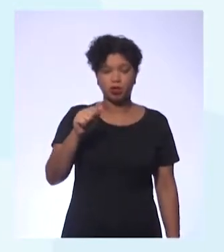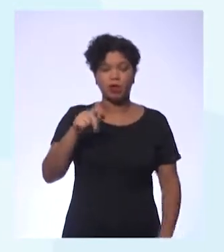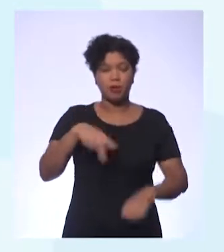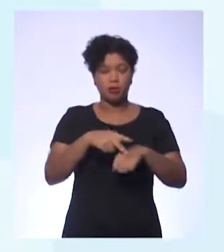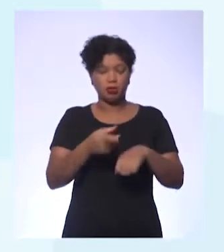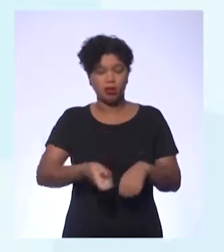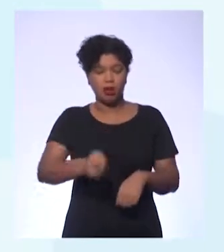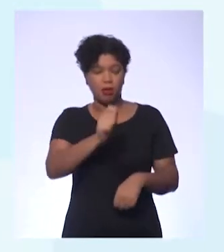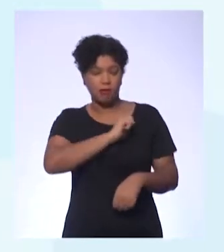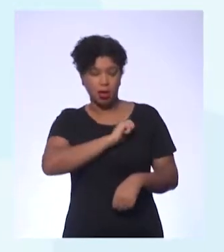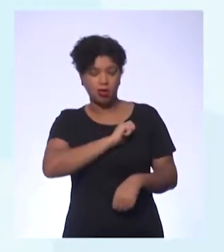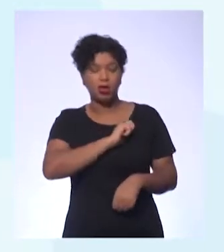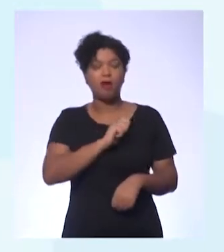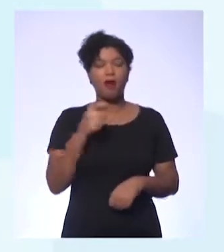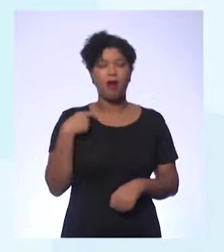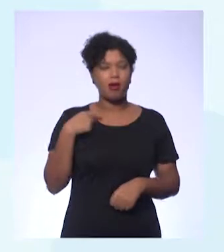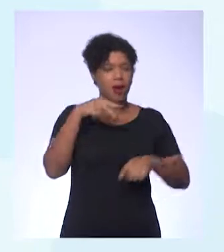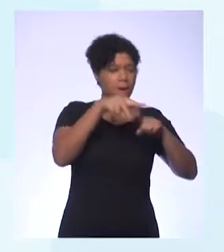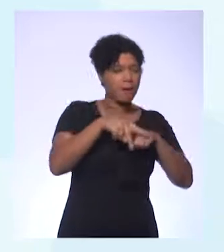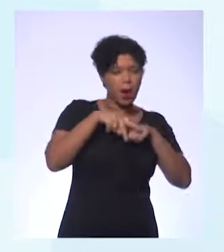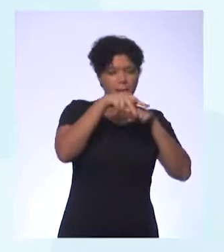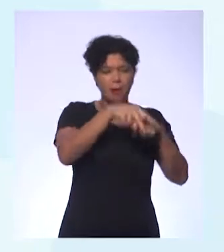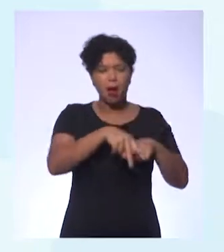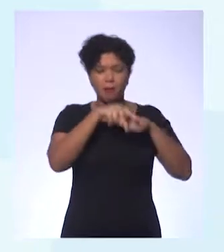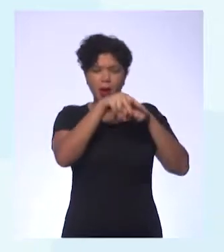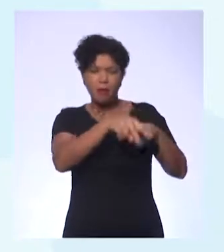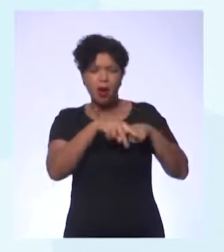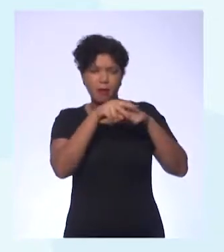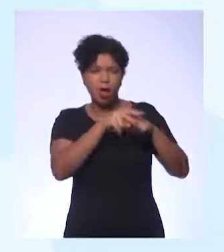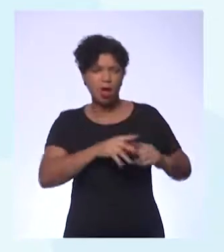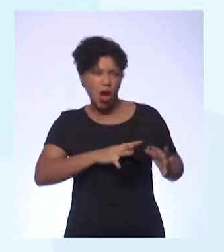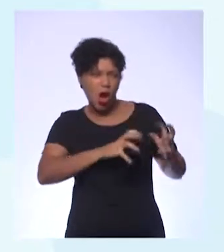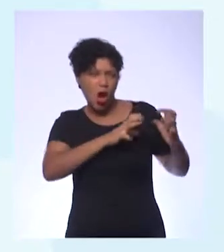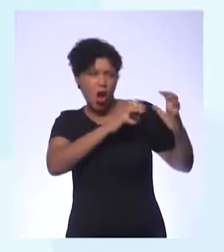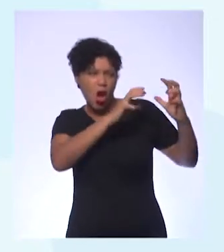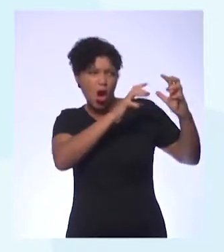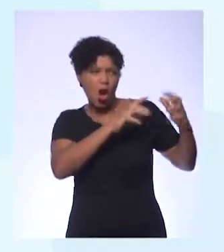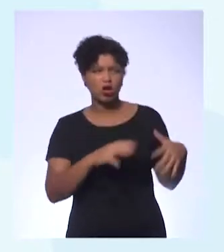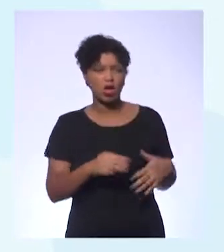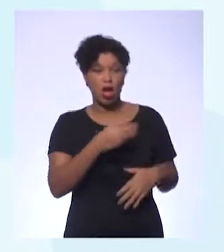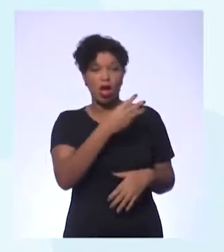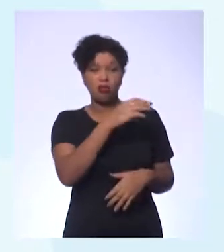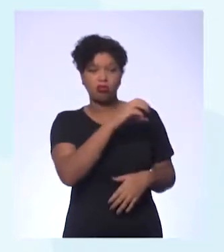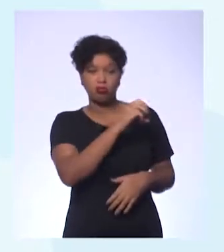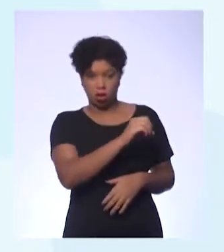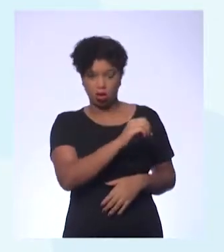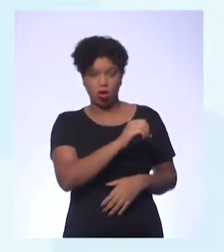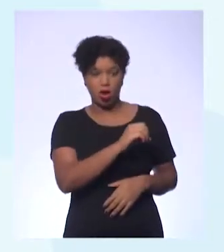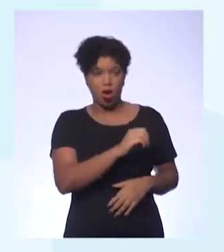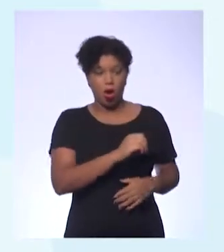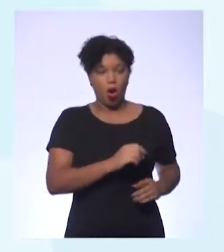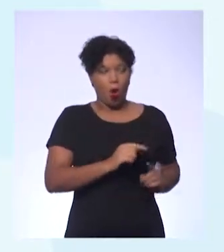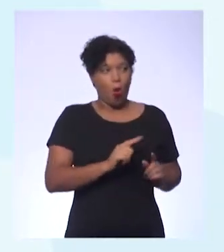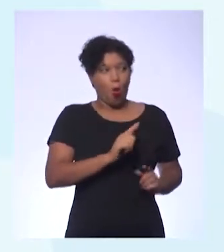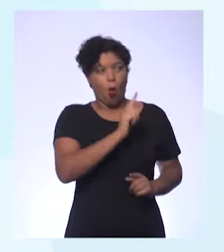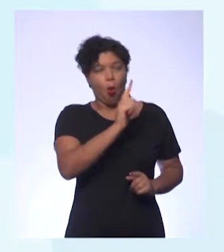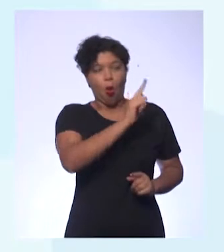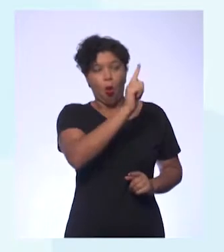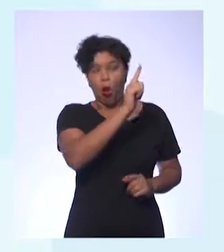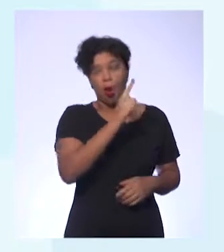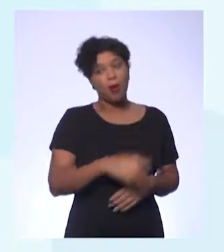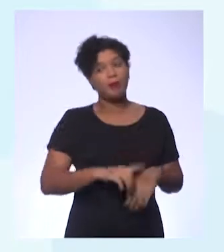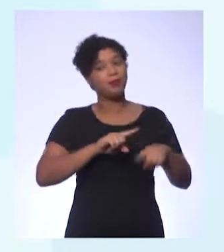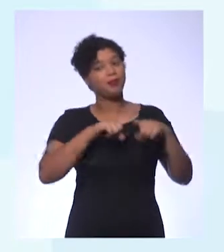cavaleiro e justiceiro, enfrentou aproximadamente 30 gigantes. Sancho, seu fiel escudeiro, alertou